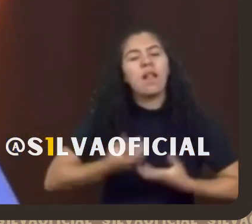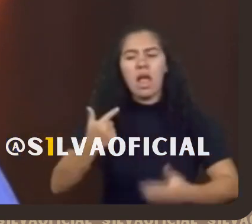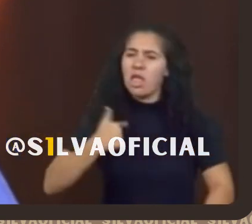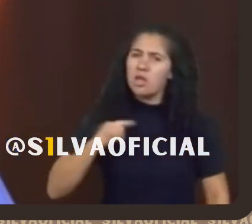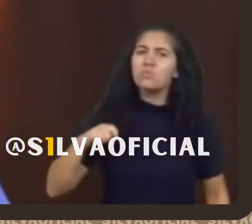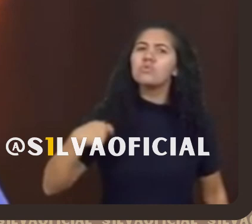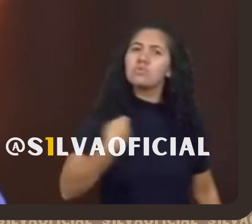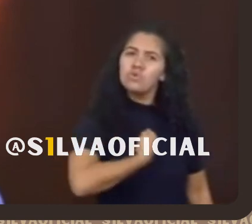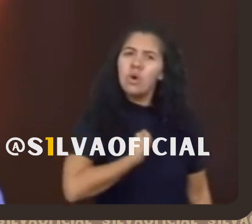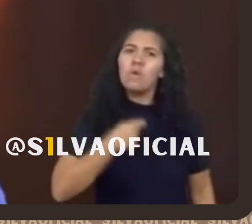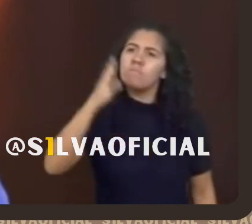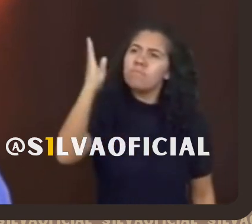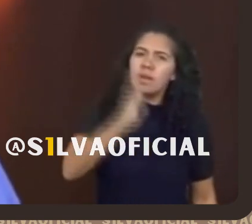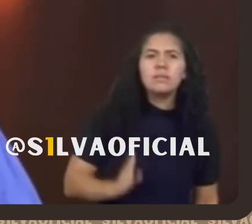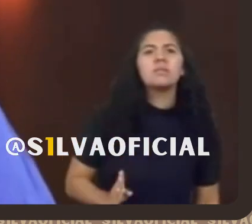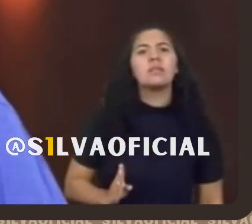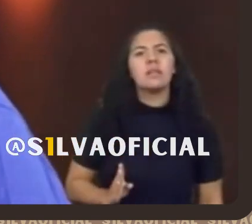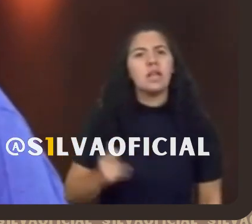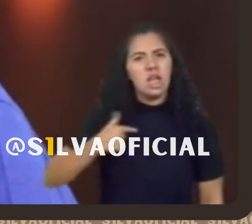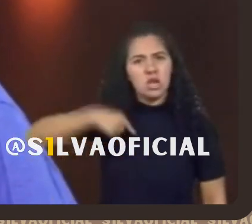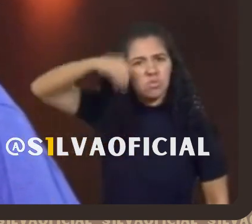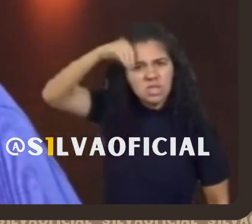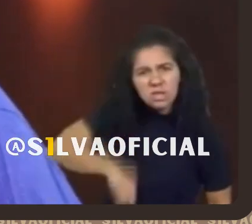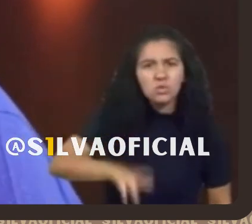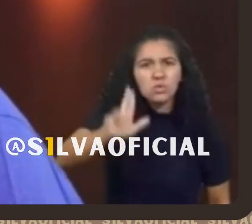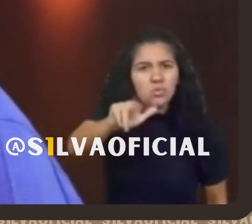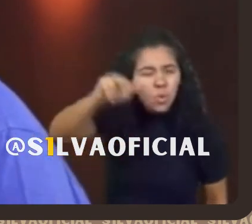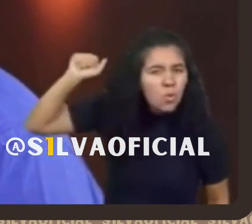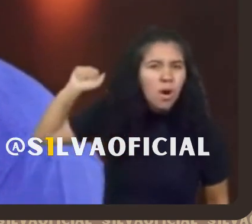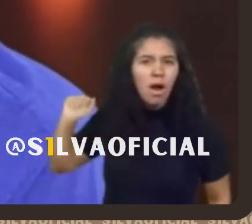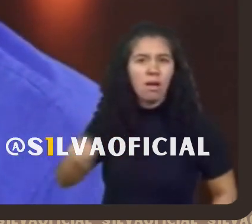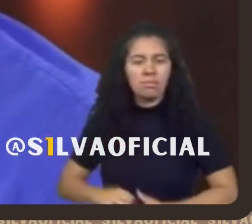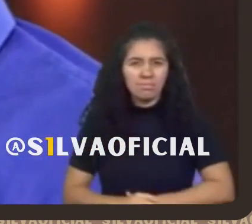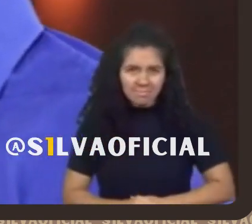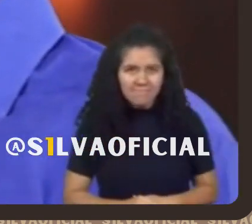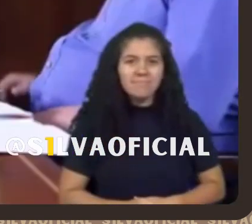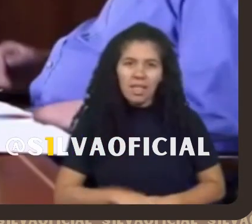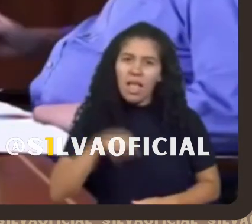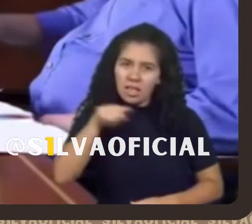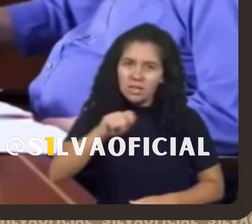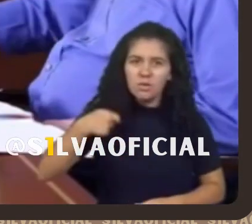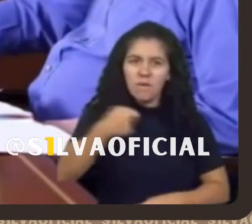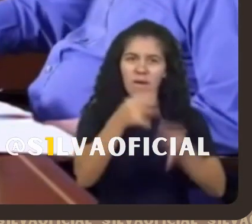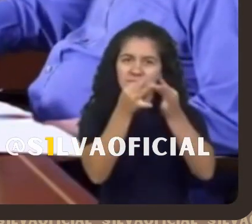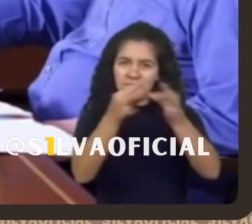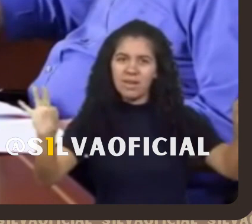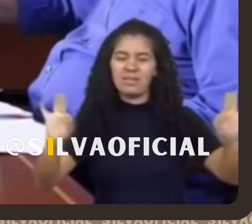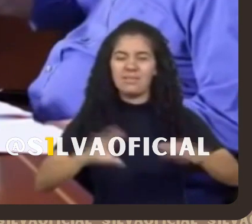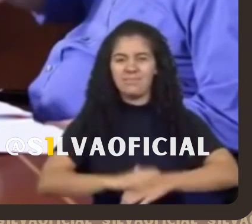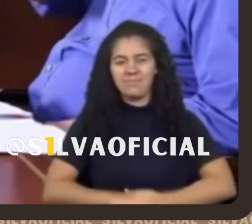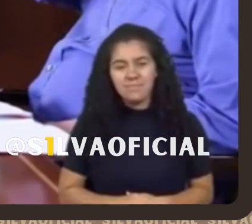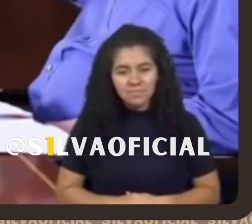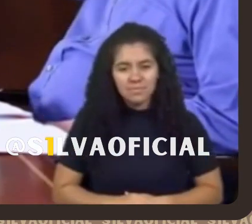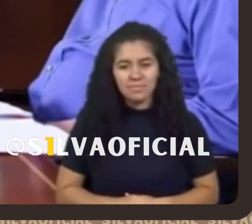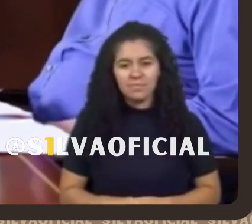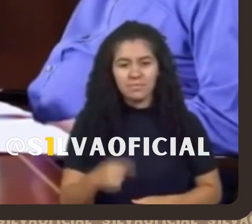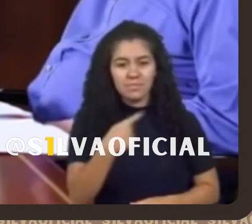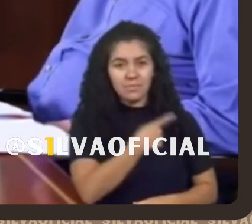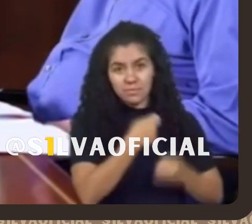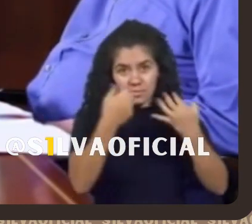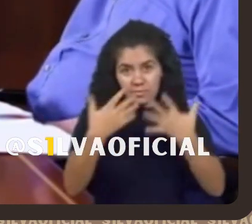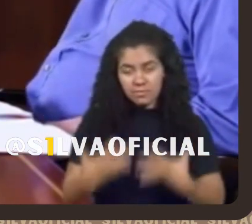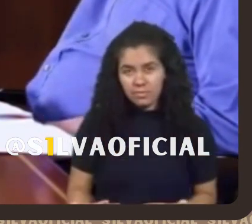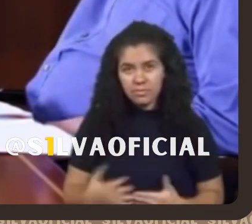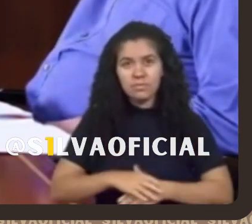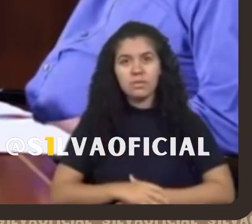brasileira e não desisto nunca esse tem que ser o nosso lema e até tem gente Camilo que não até já passou do terceiro ano mas que tá